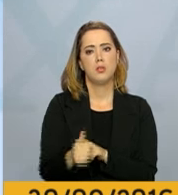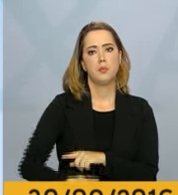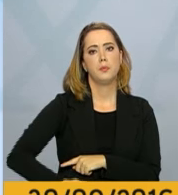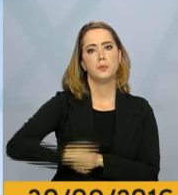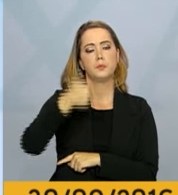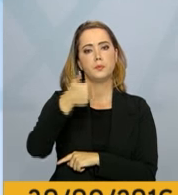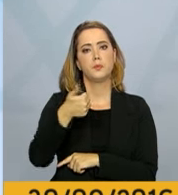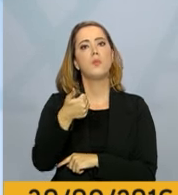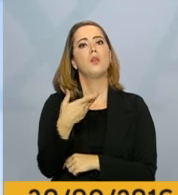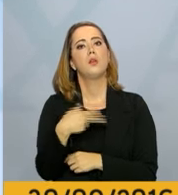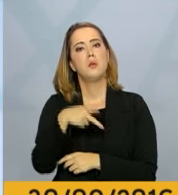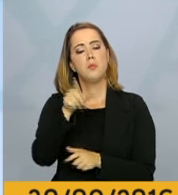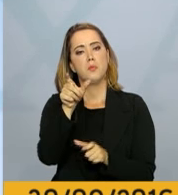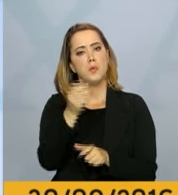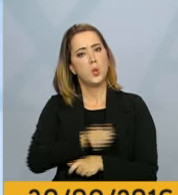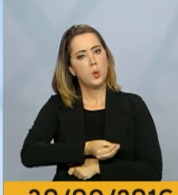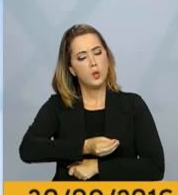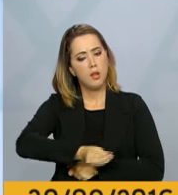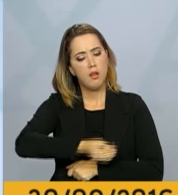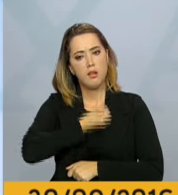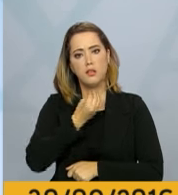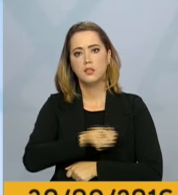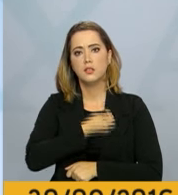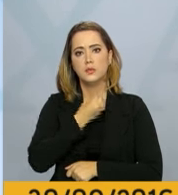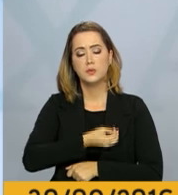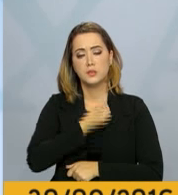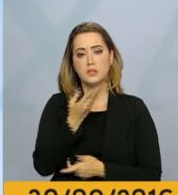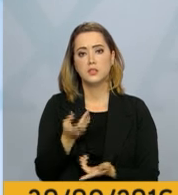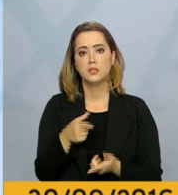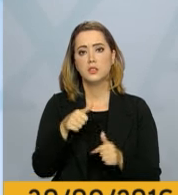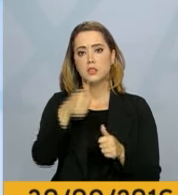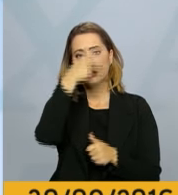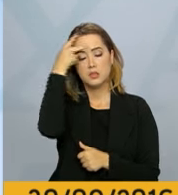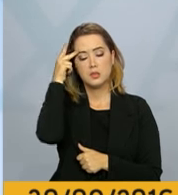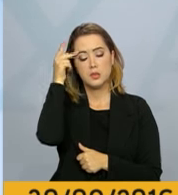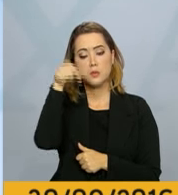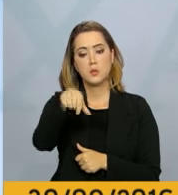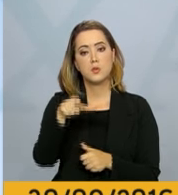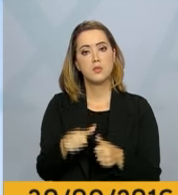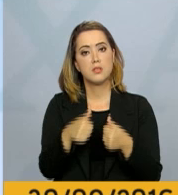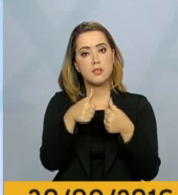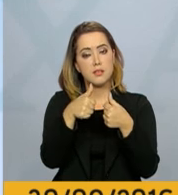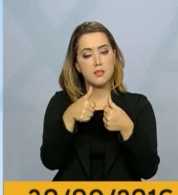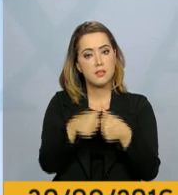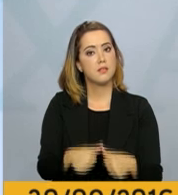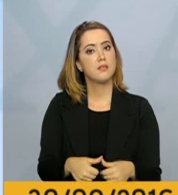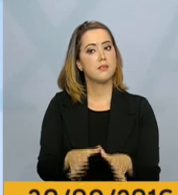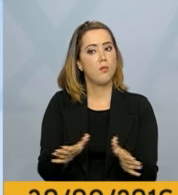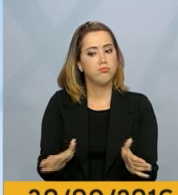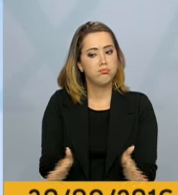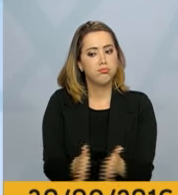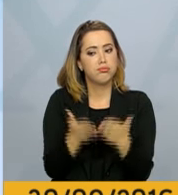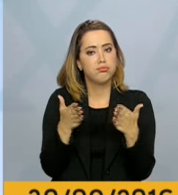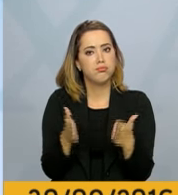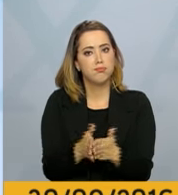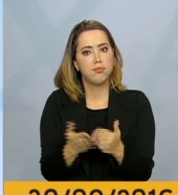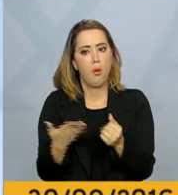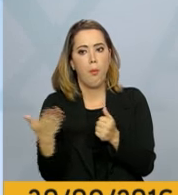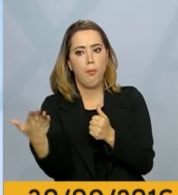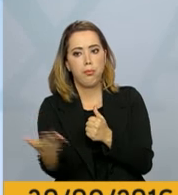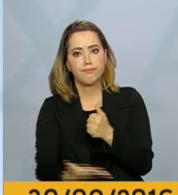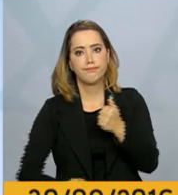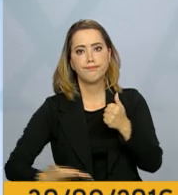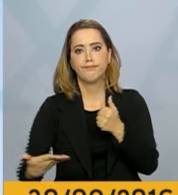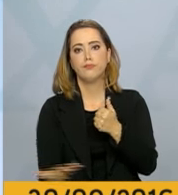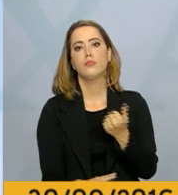melhorar a posição daqueles que ainda ocupam um patamar muito baixo no nosso sistema